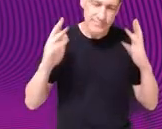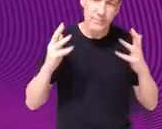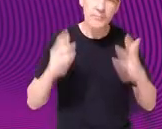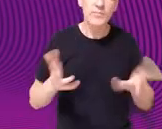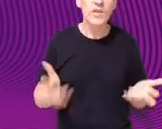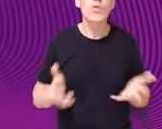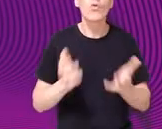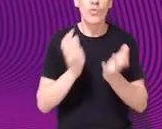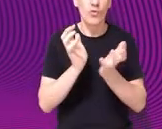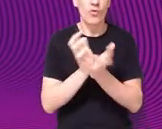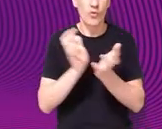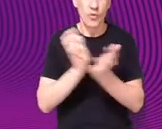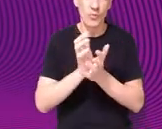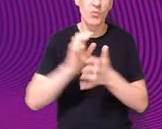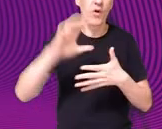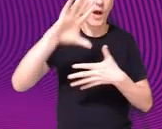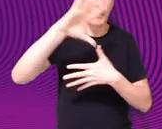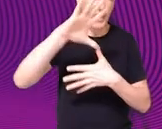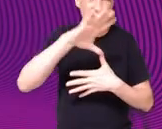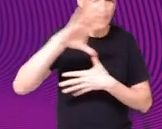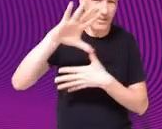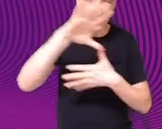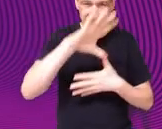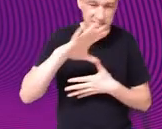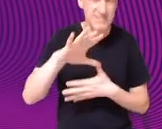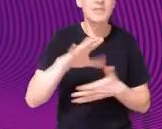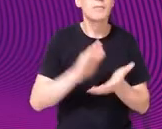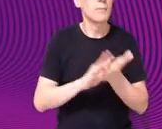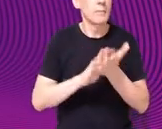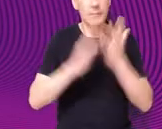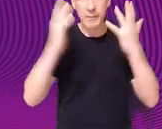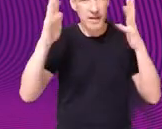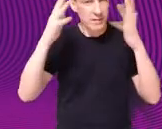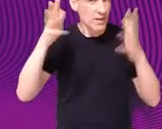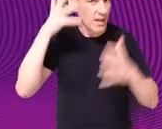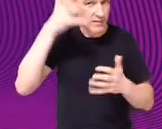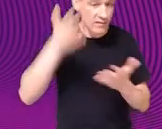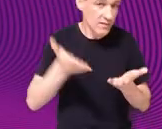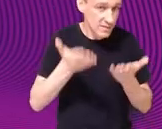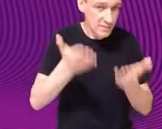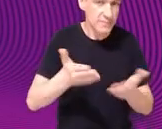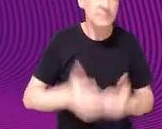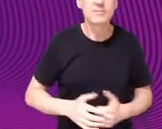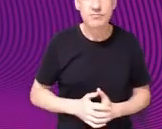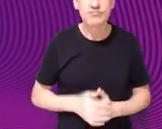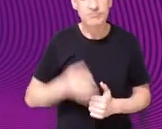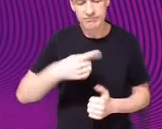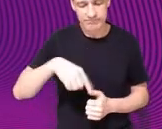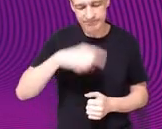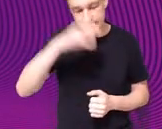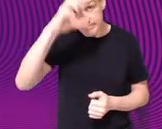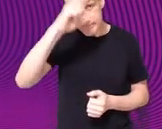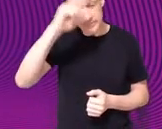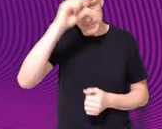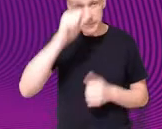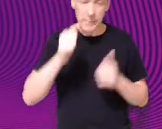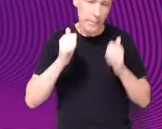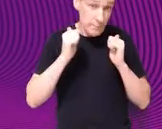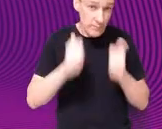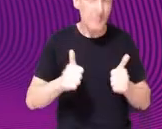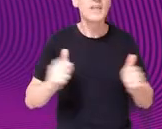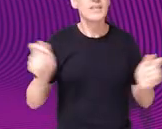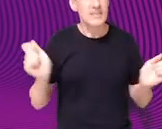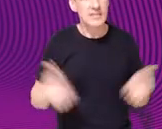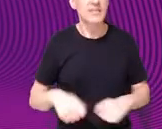pelo evento, excelente, e que o aprendizado foi grande e faz com que a gente desenvolva tudo isso em todos os serviços